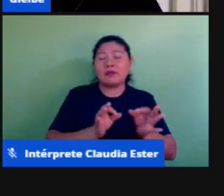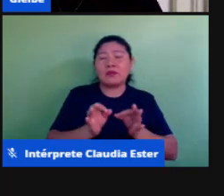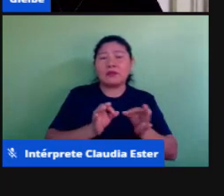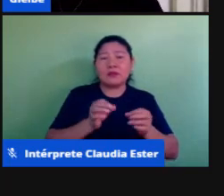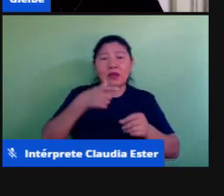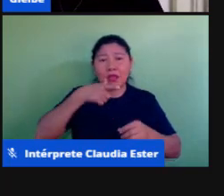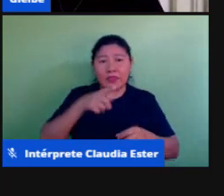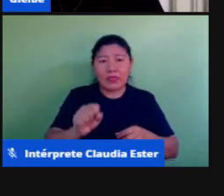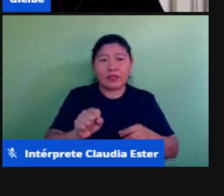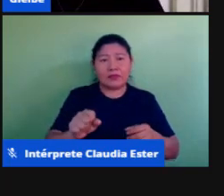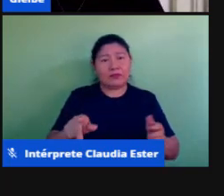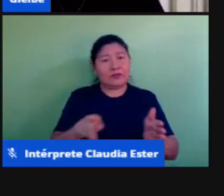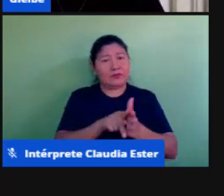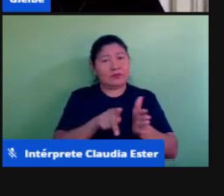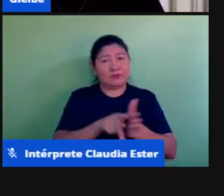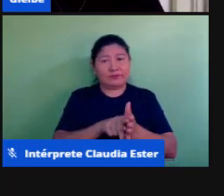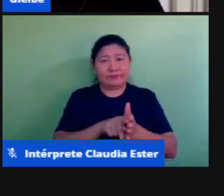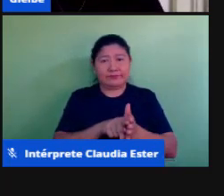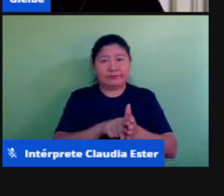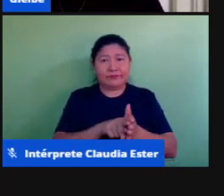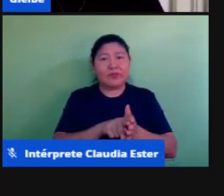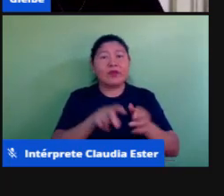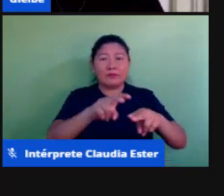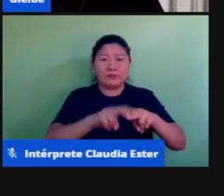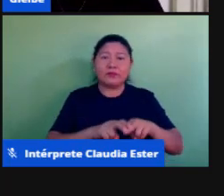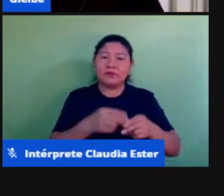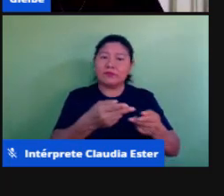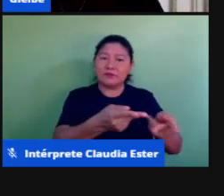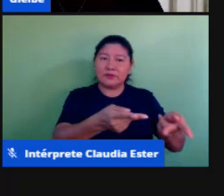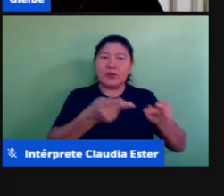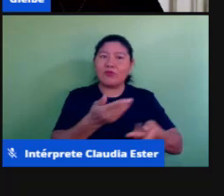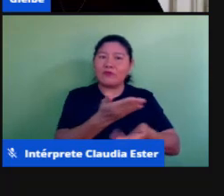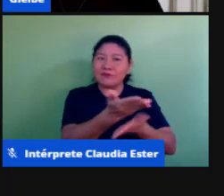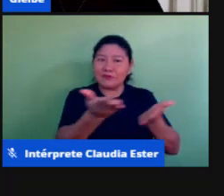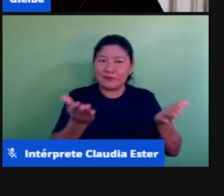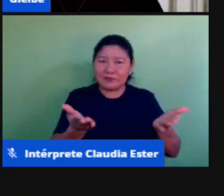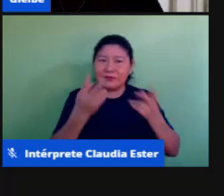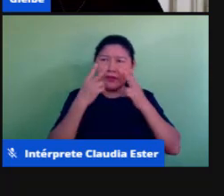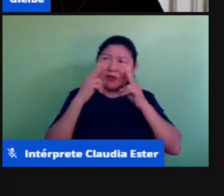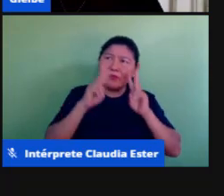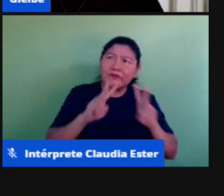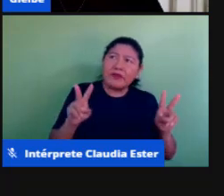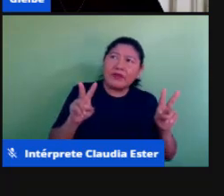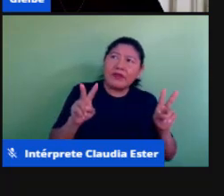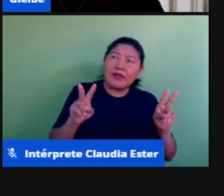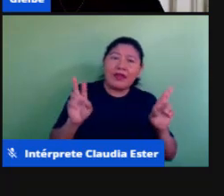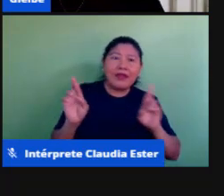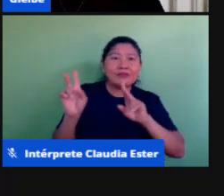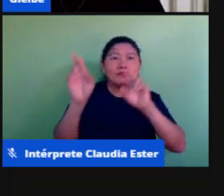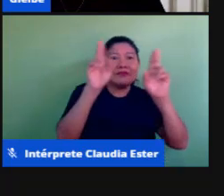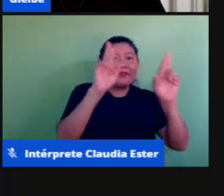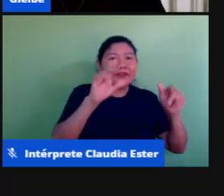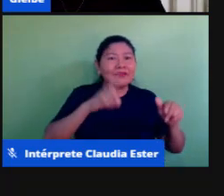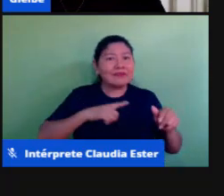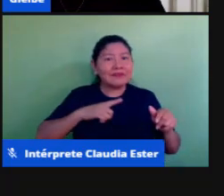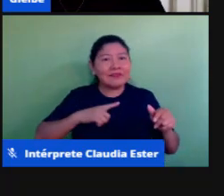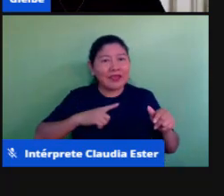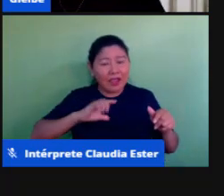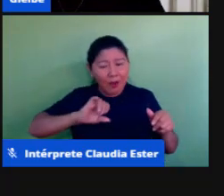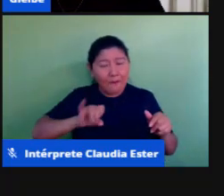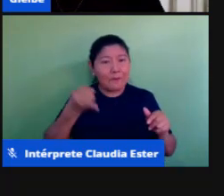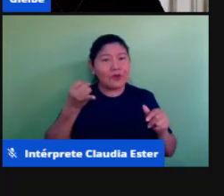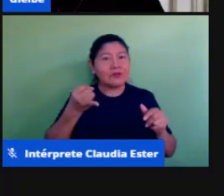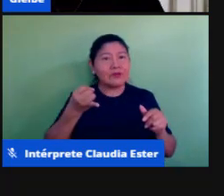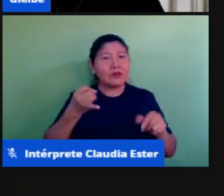Sendo assim, eu convido vocês a olhar de uma forma diferenciada para